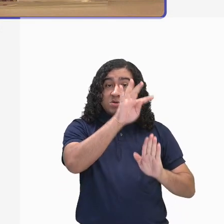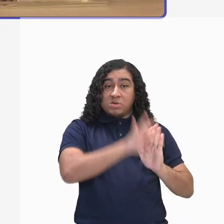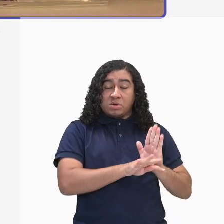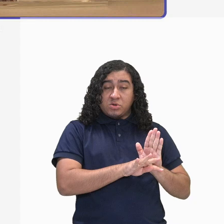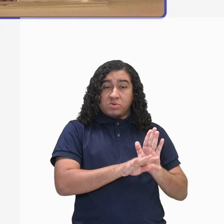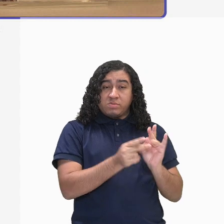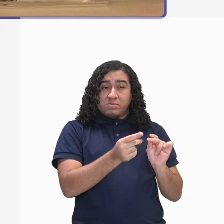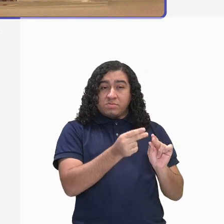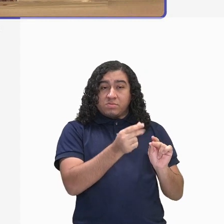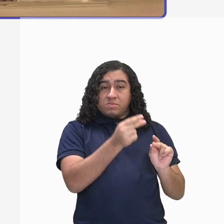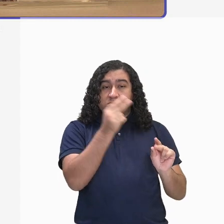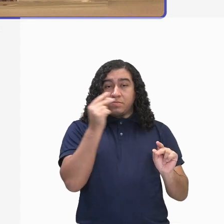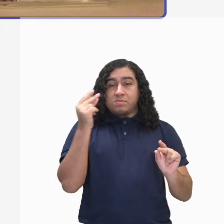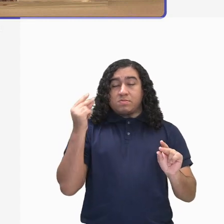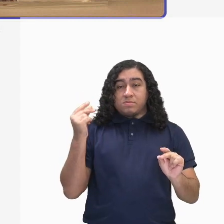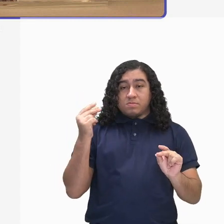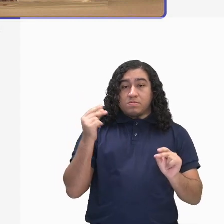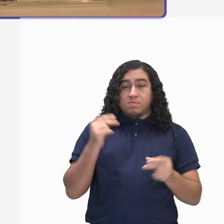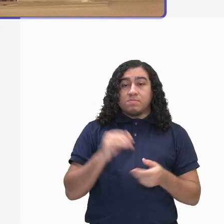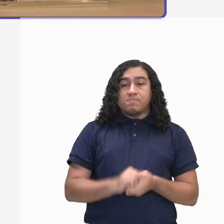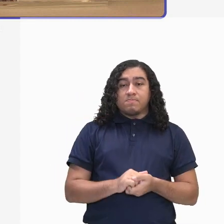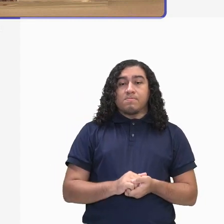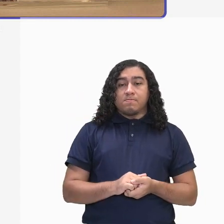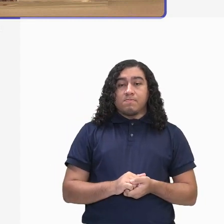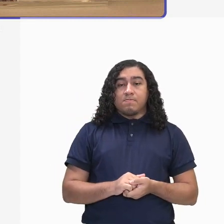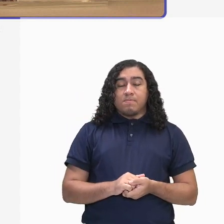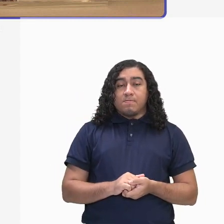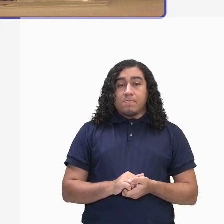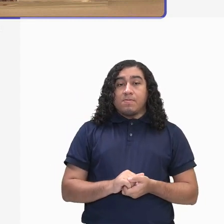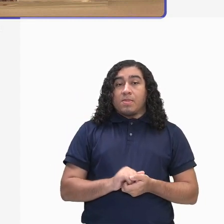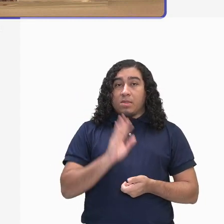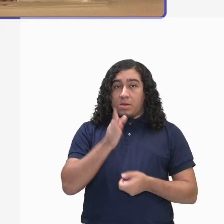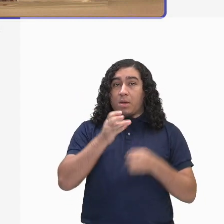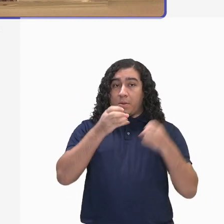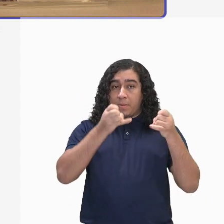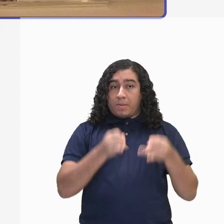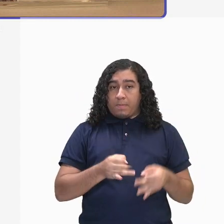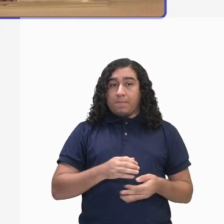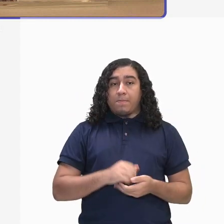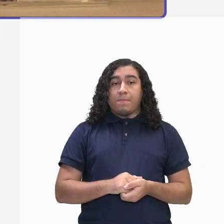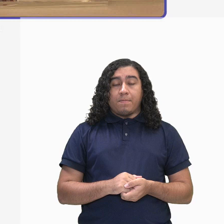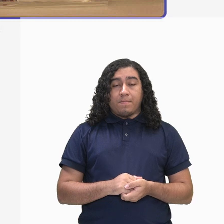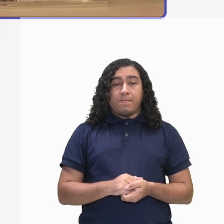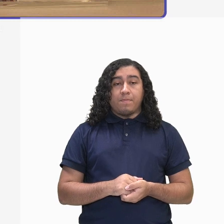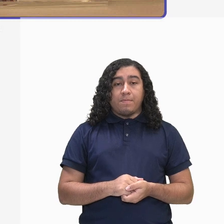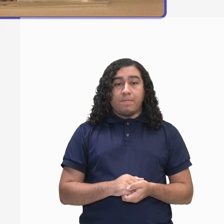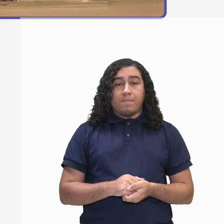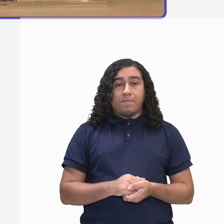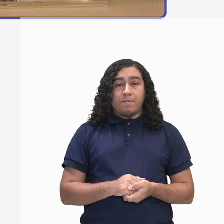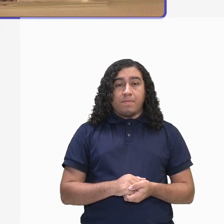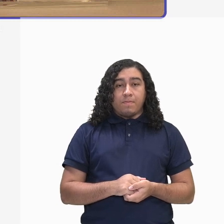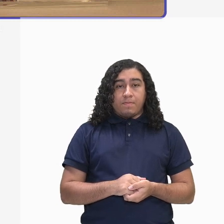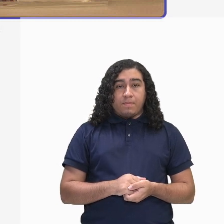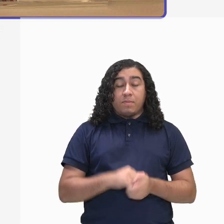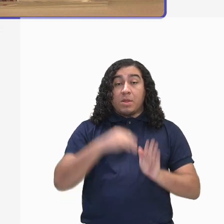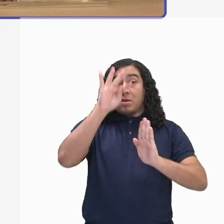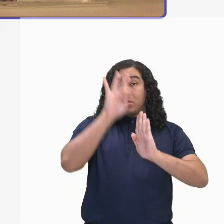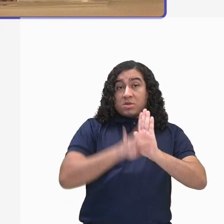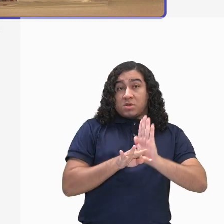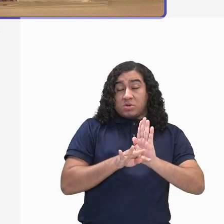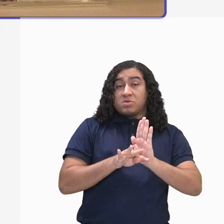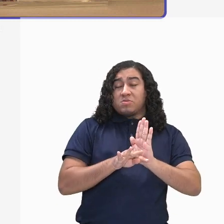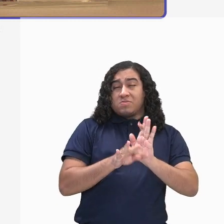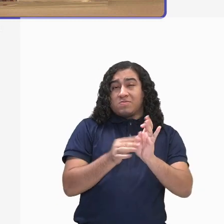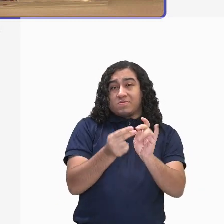vários séculos. Olha, essa cartela reforça aí um pouco o que eu acabei de falar. As escrituras sagradas foram escritas há vários